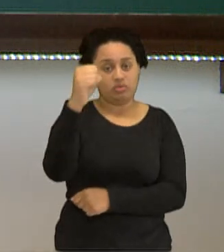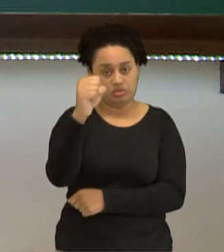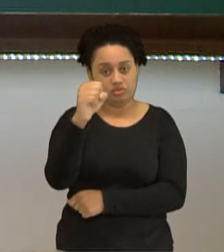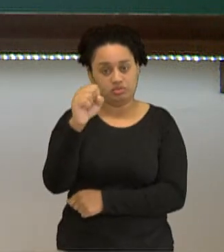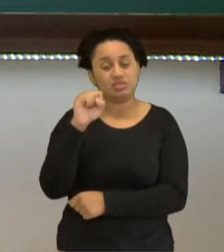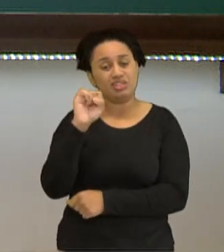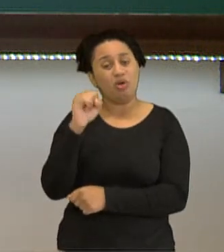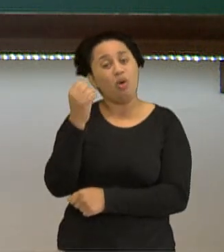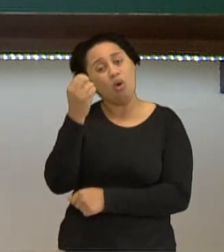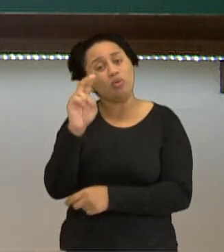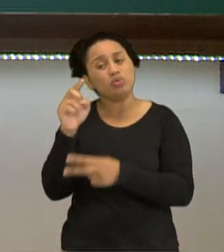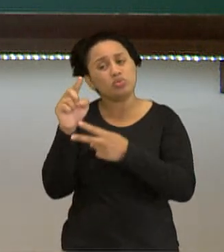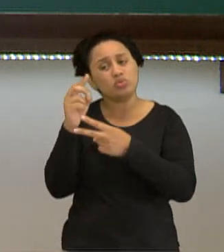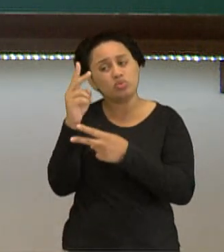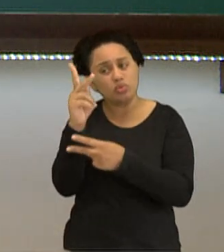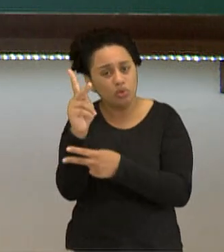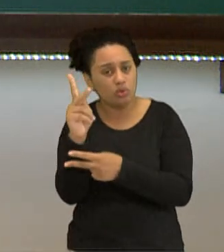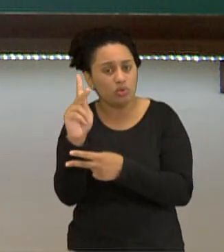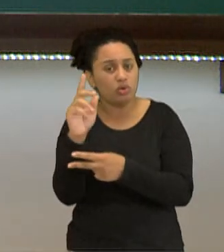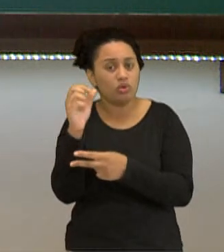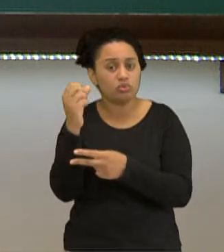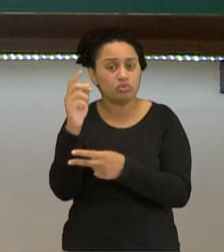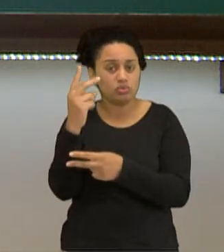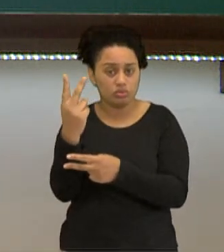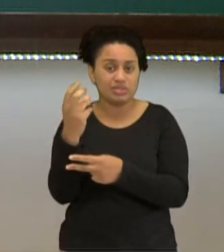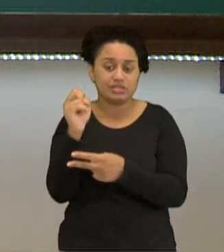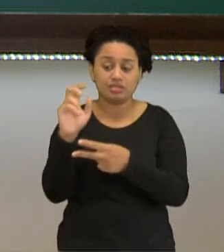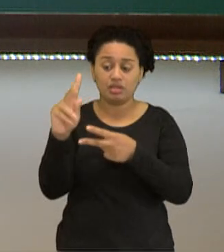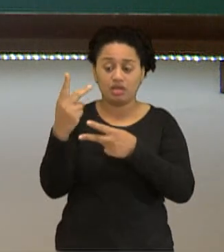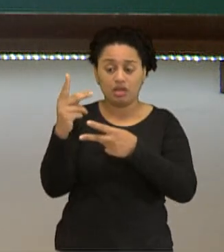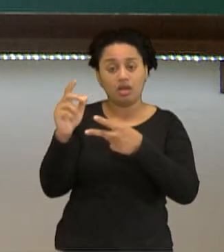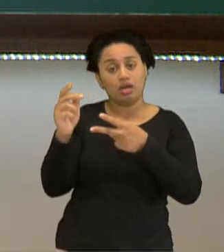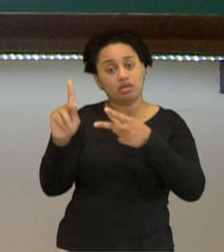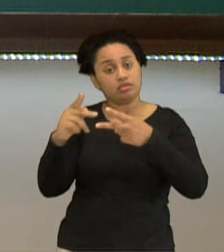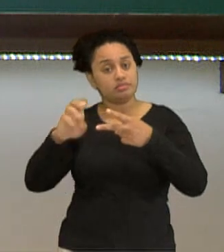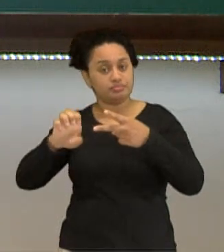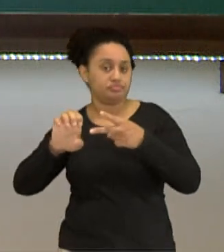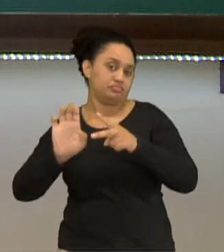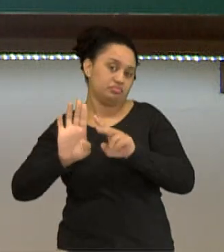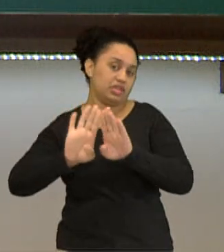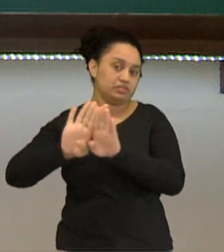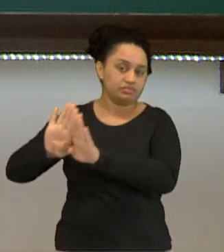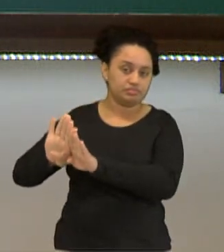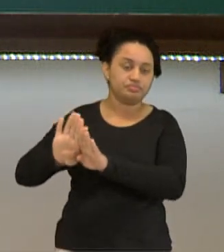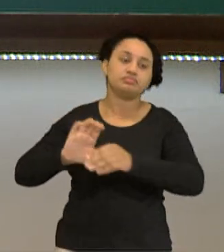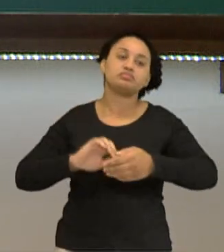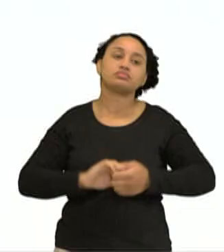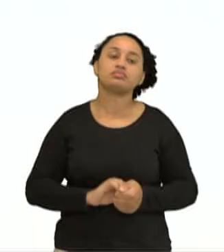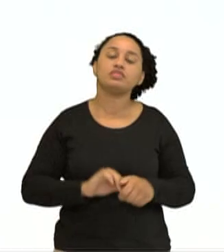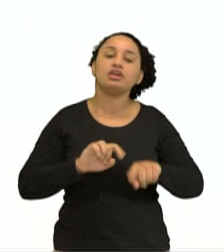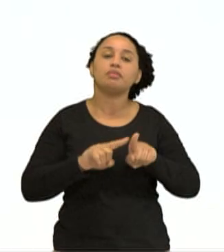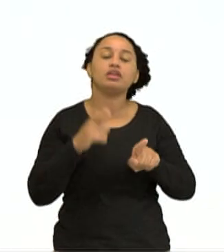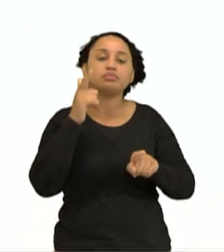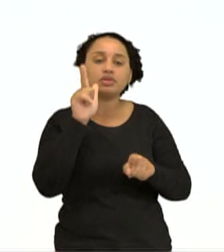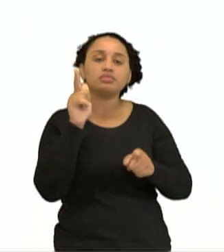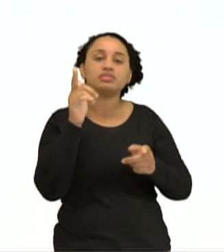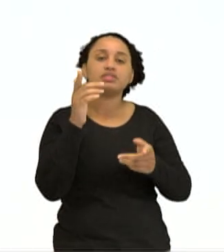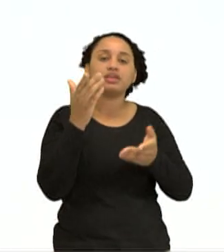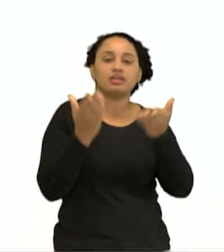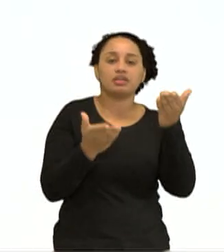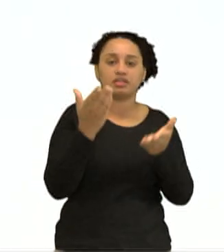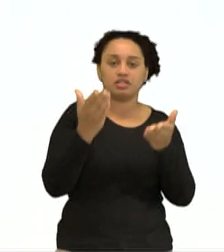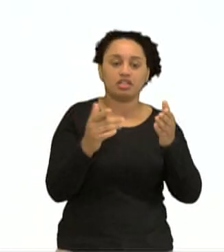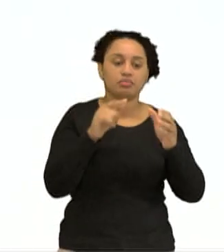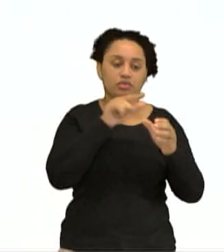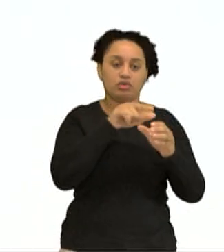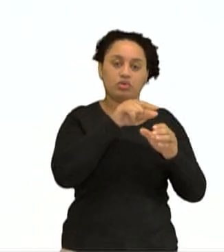eles o hidrogênio e o hélio. Acontece o seguinte, gente, para eles alcançarem a estabilidade, eles precisaram, um doar elétrons para o